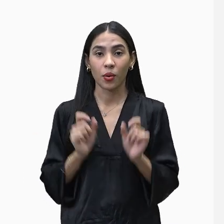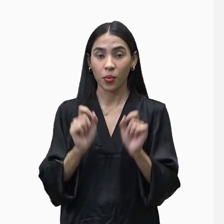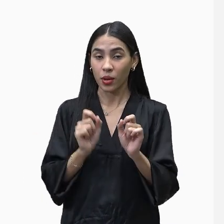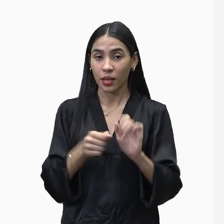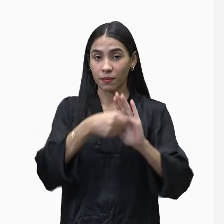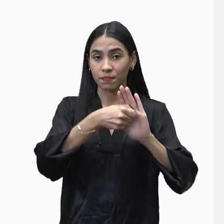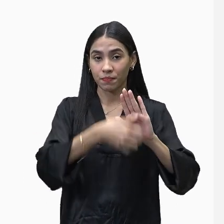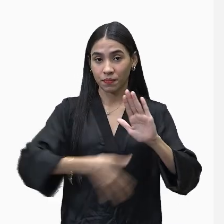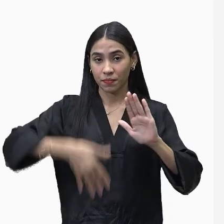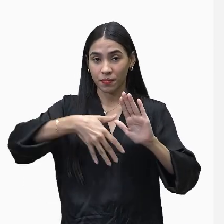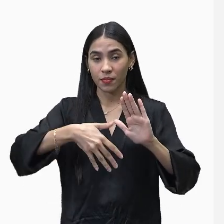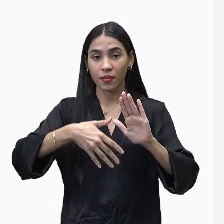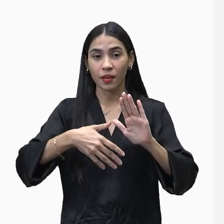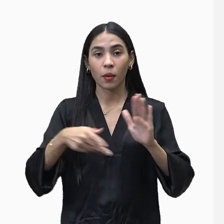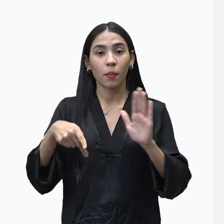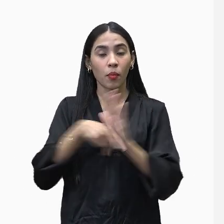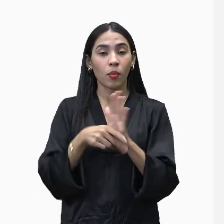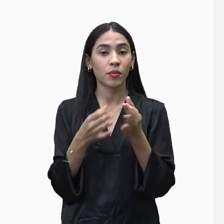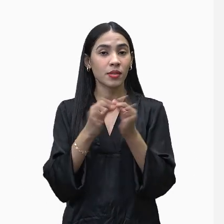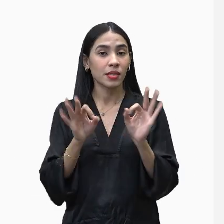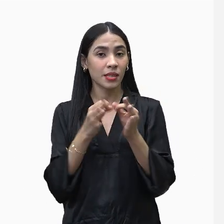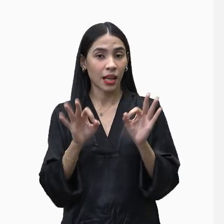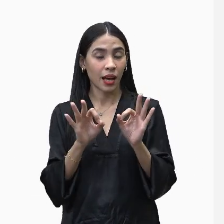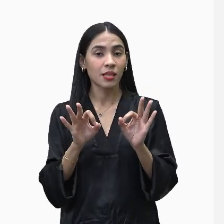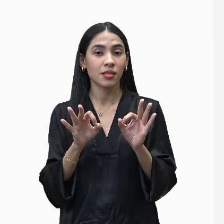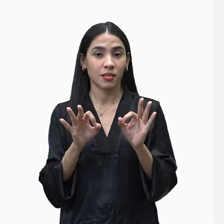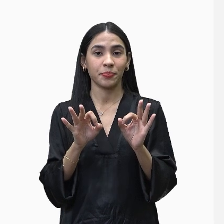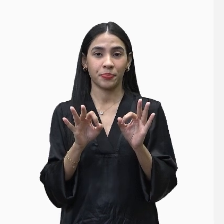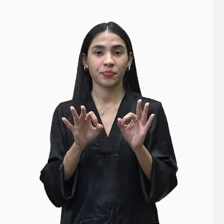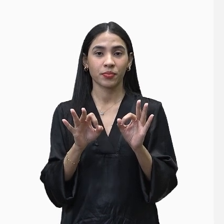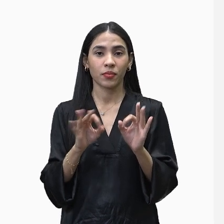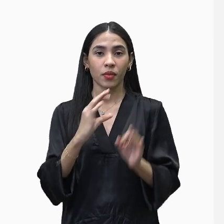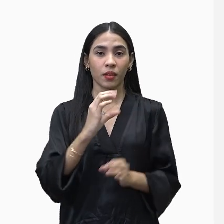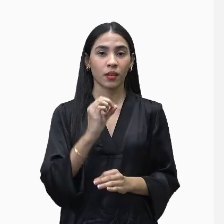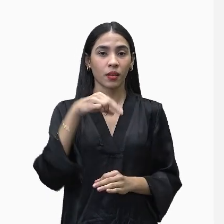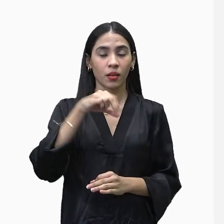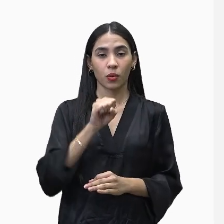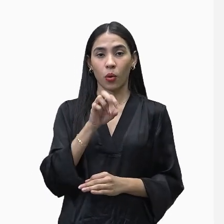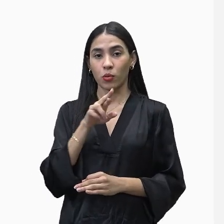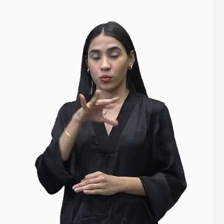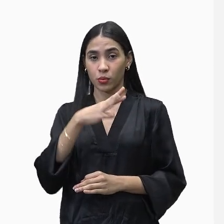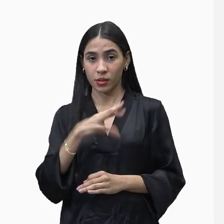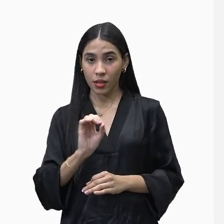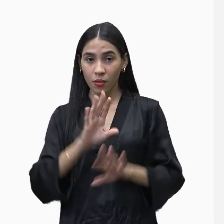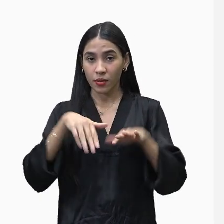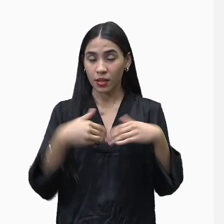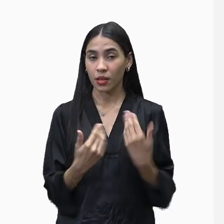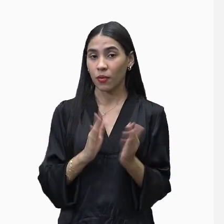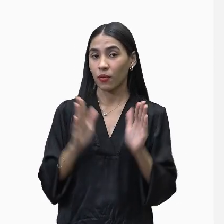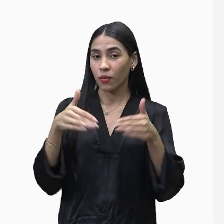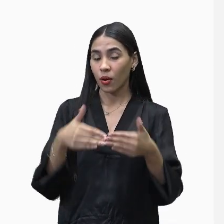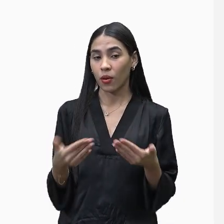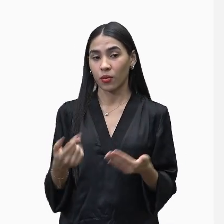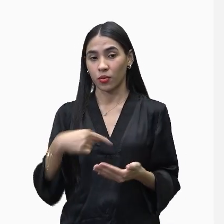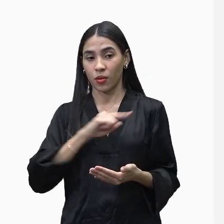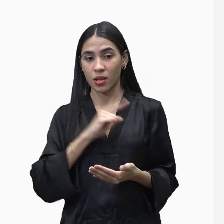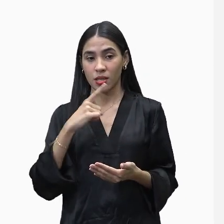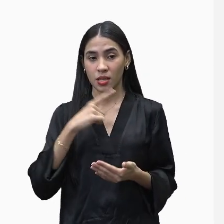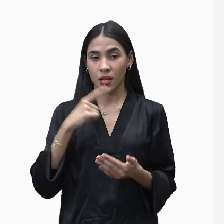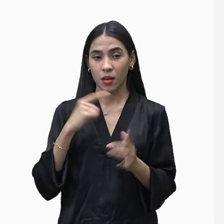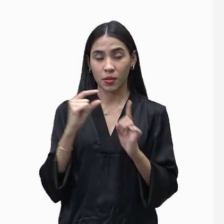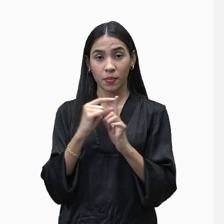as figuras de sintaxe, ou seja, as figuras de construção. E sobre essas figuras, nós temos aqui as